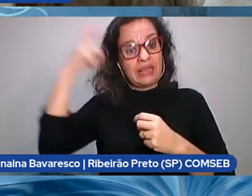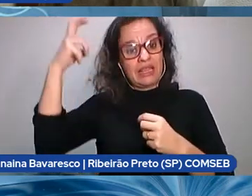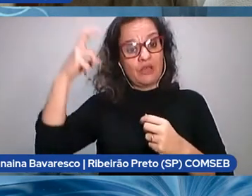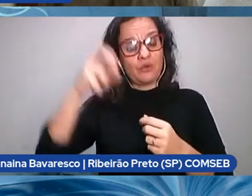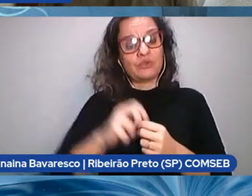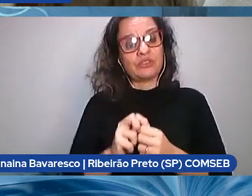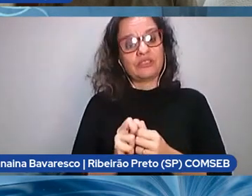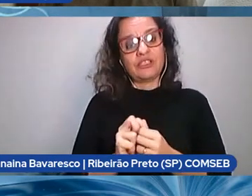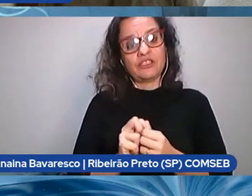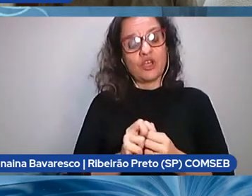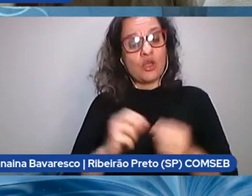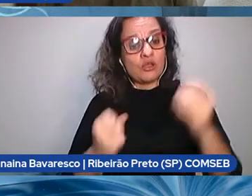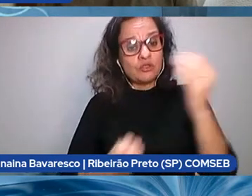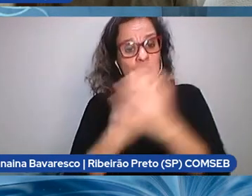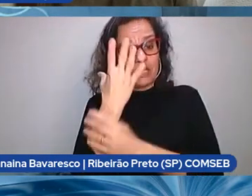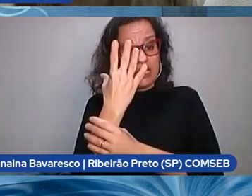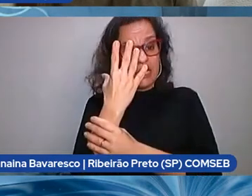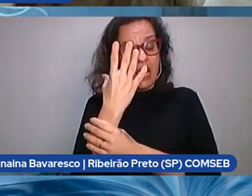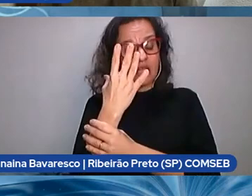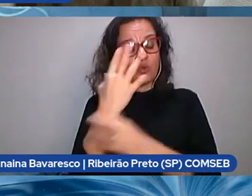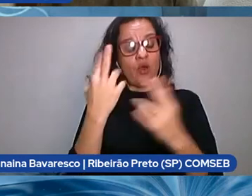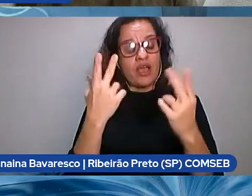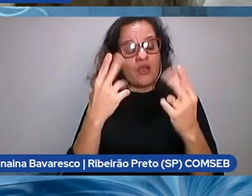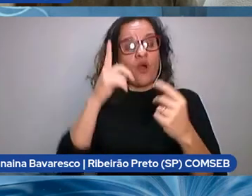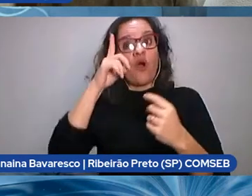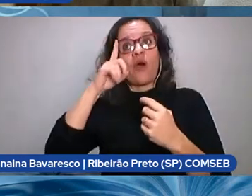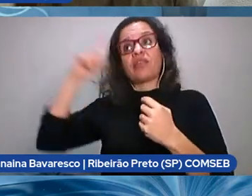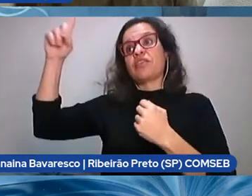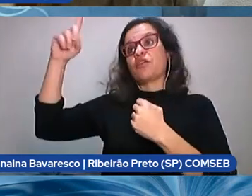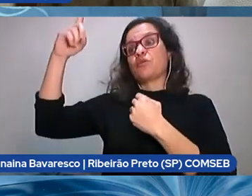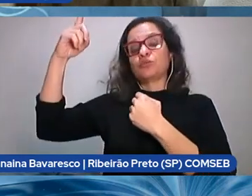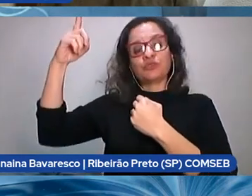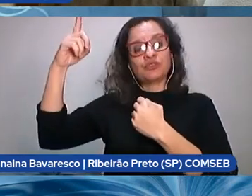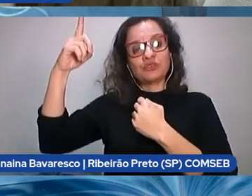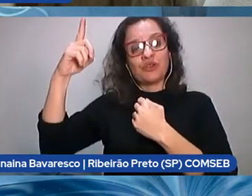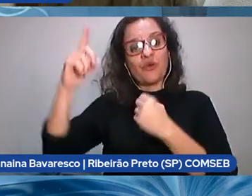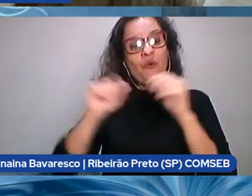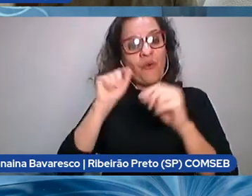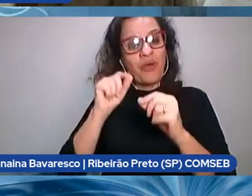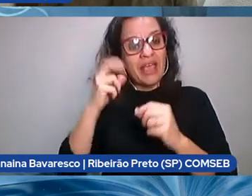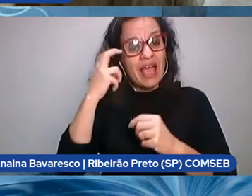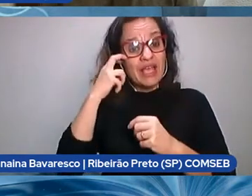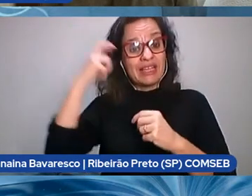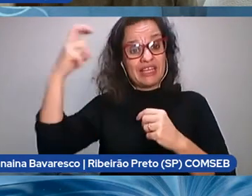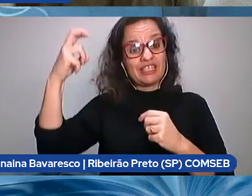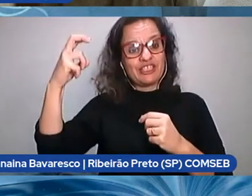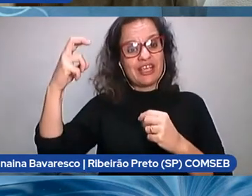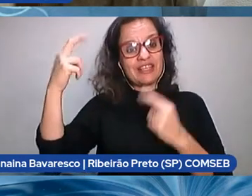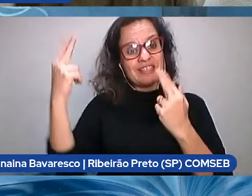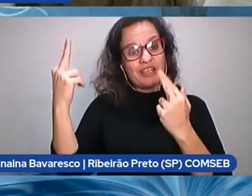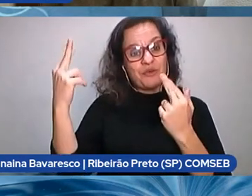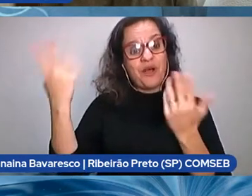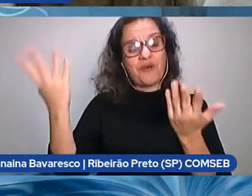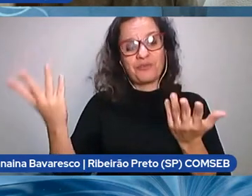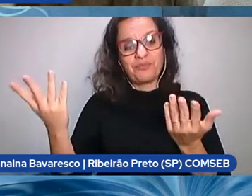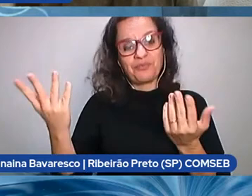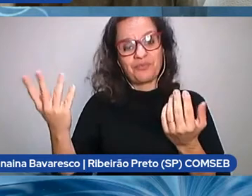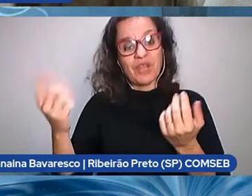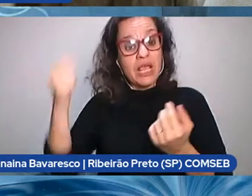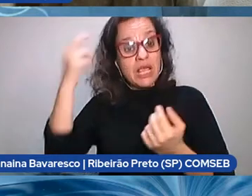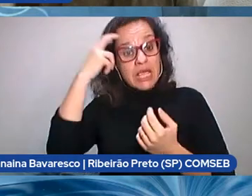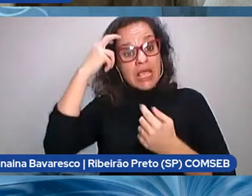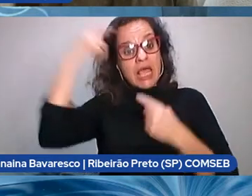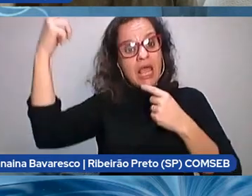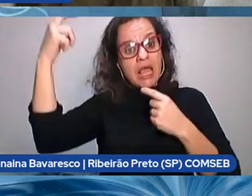fomos criados à imagem e semelhança de Deus porque nós temos o atributo inteligência. E essa inteligência